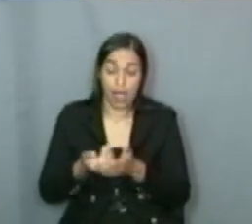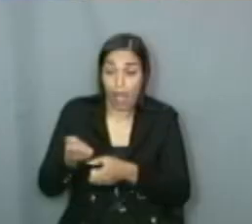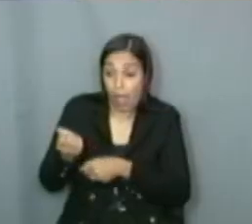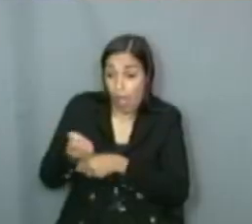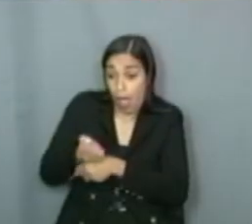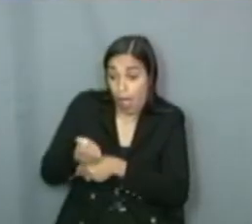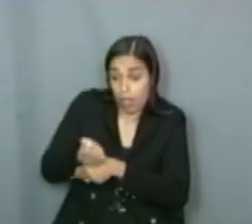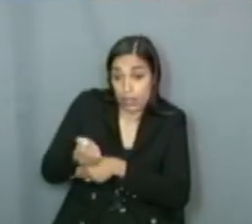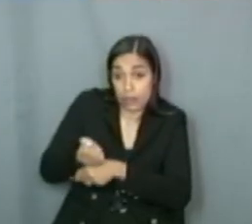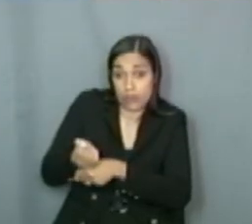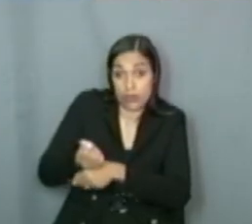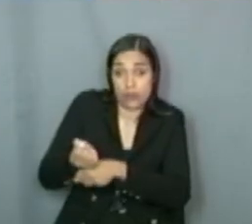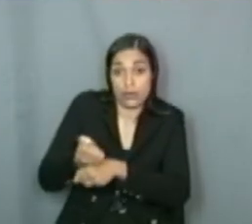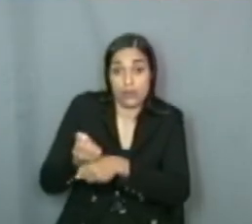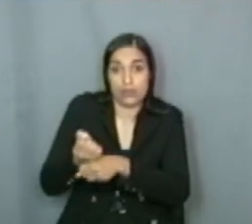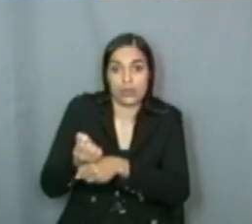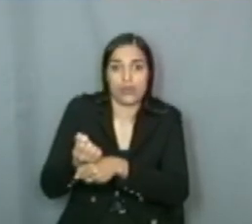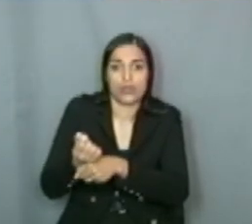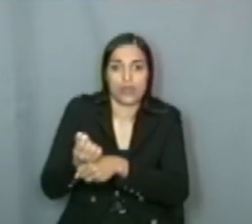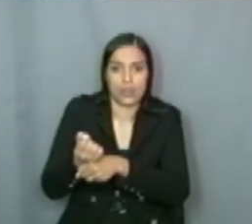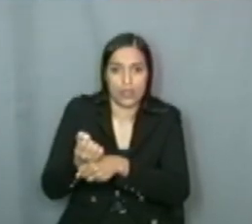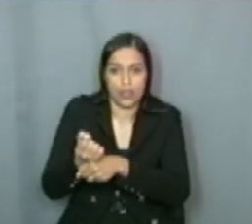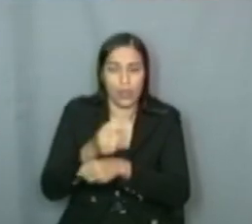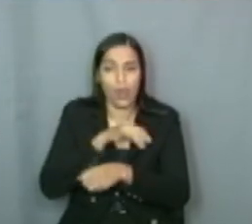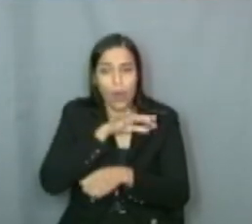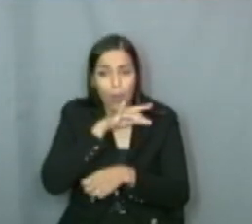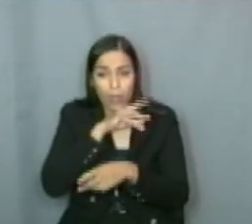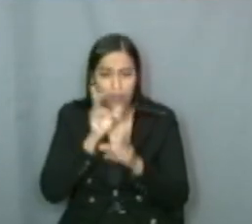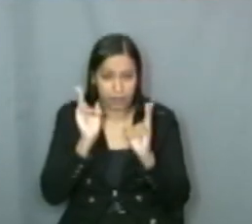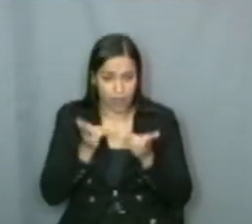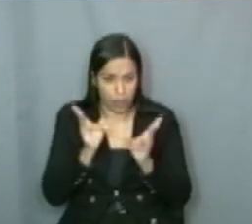literalmente, e vai continuar.